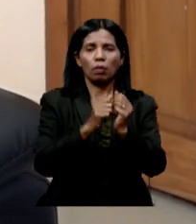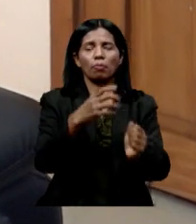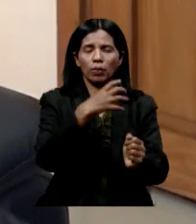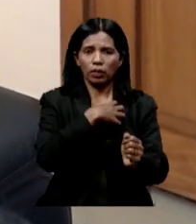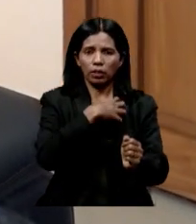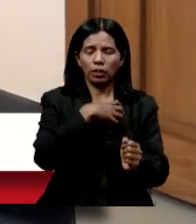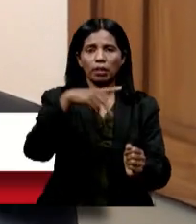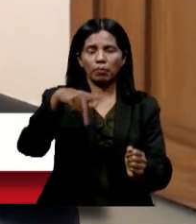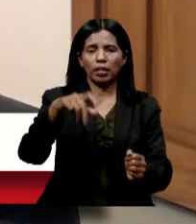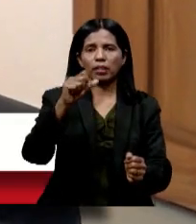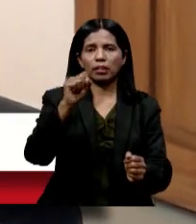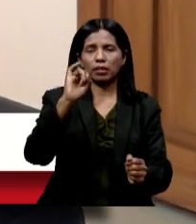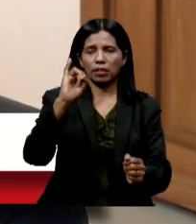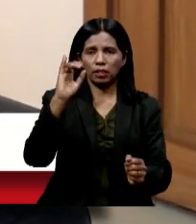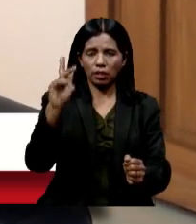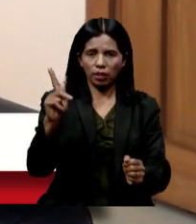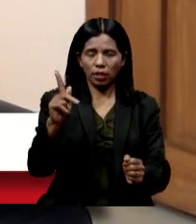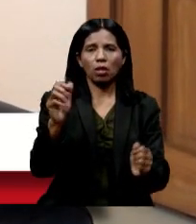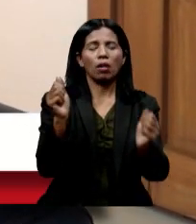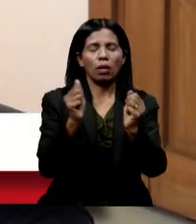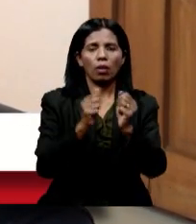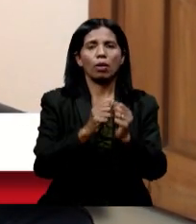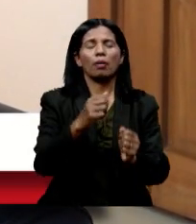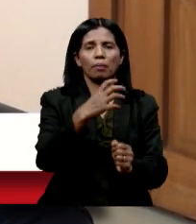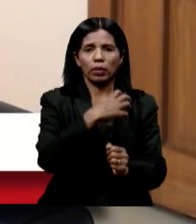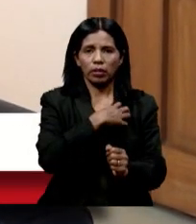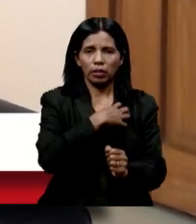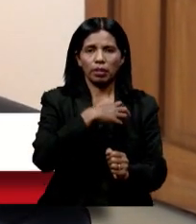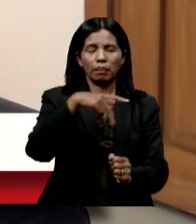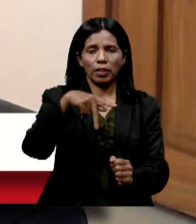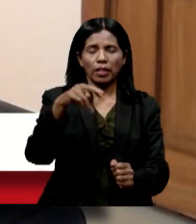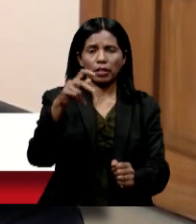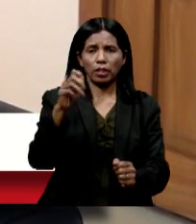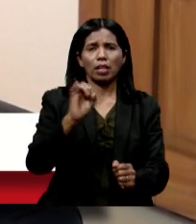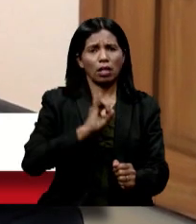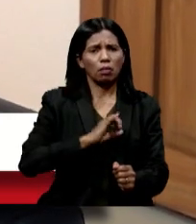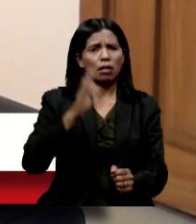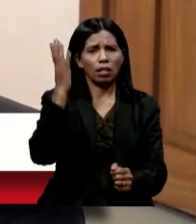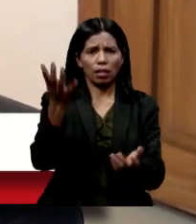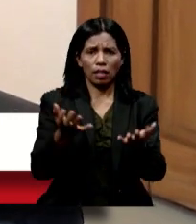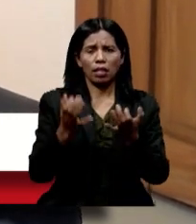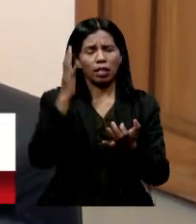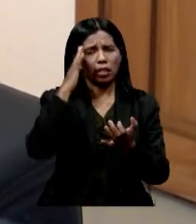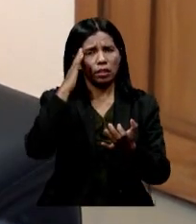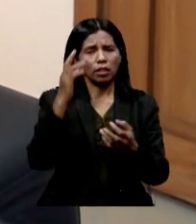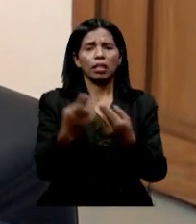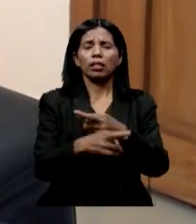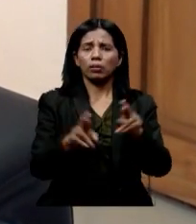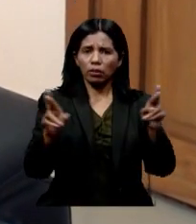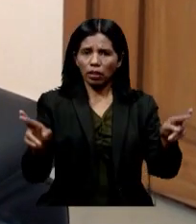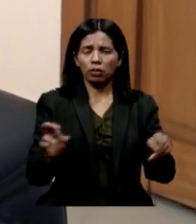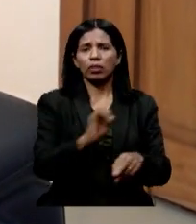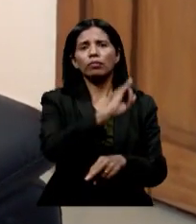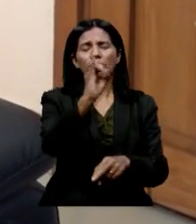ao PNDL, a vacara que tem resultado investigação.